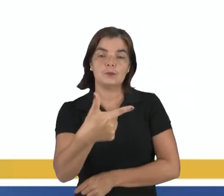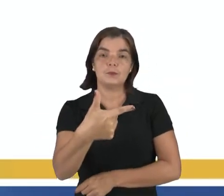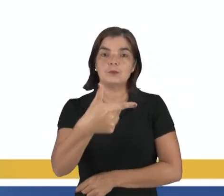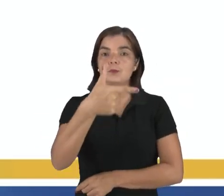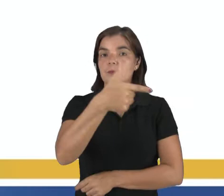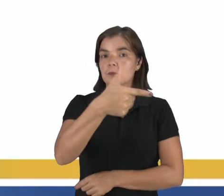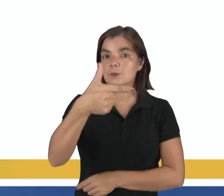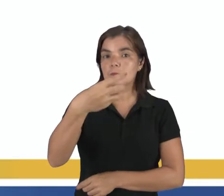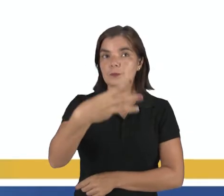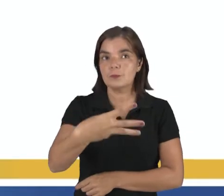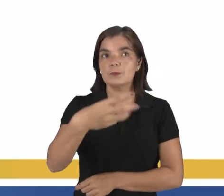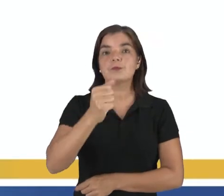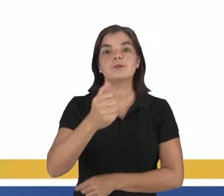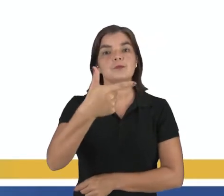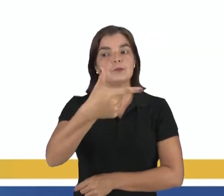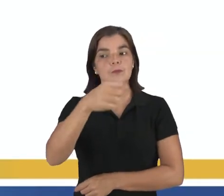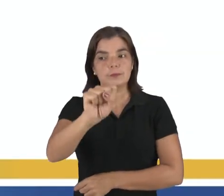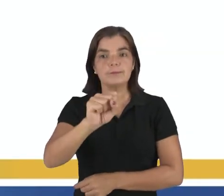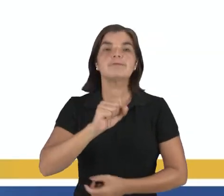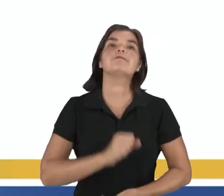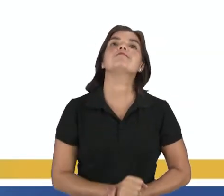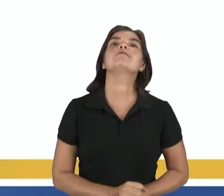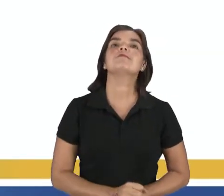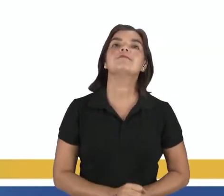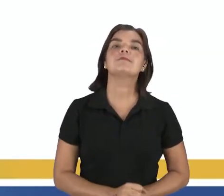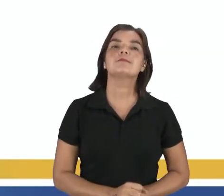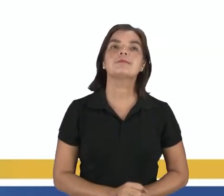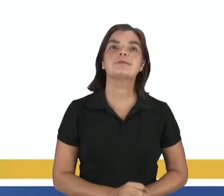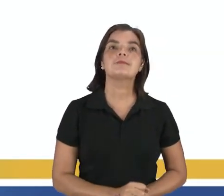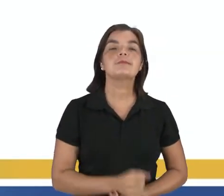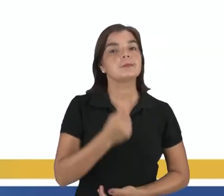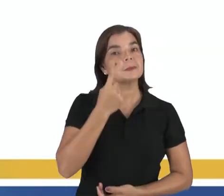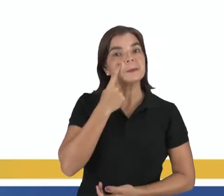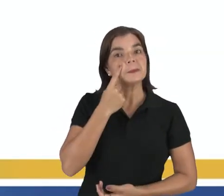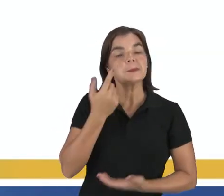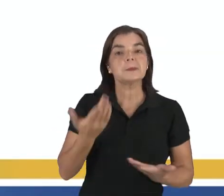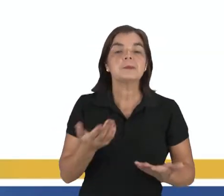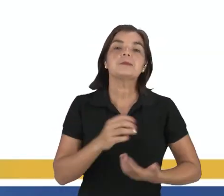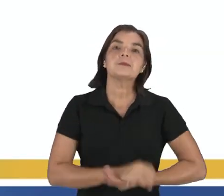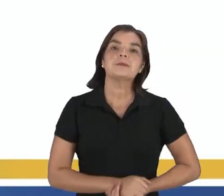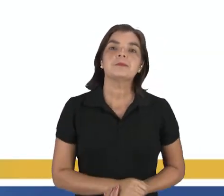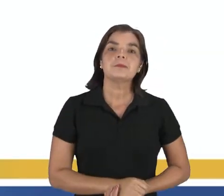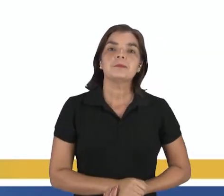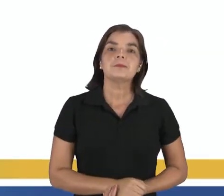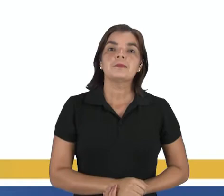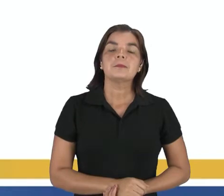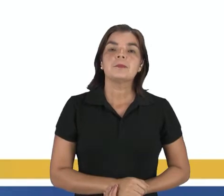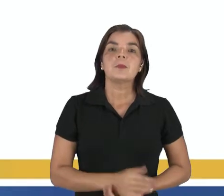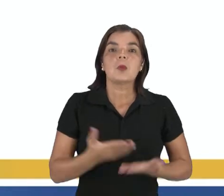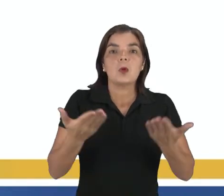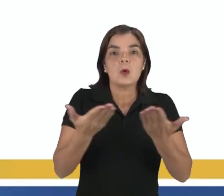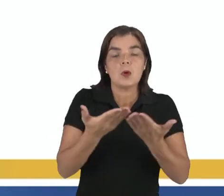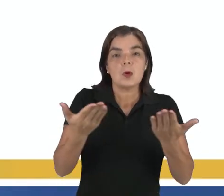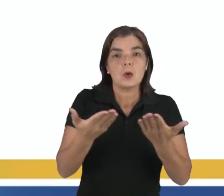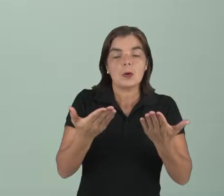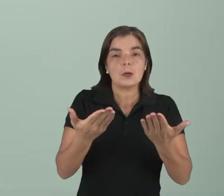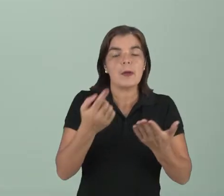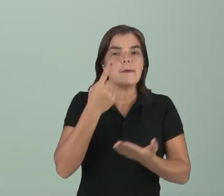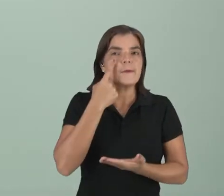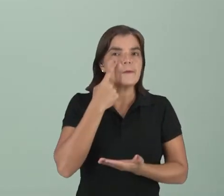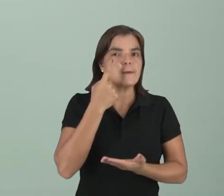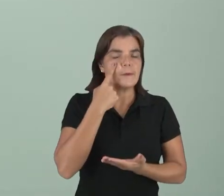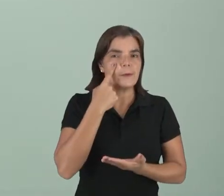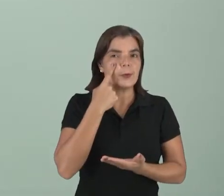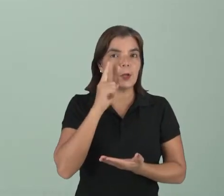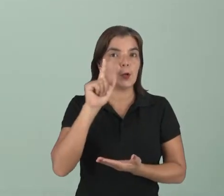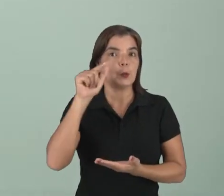2, o 23 e o 28. Bem, gente, Nesse caso, agora nós vamos